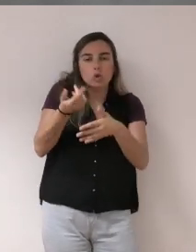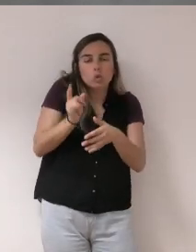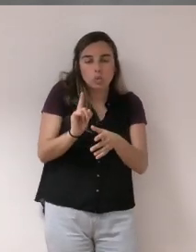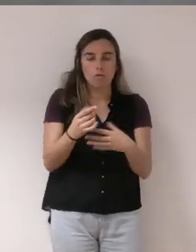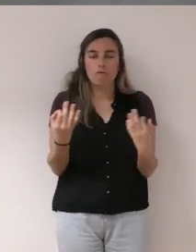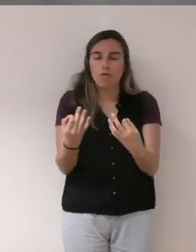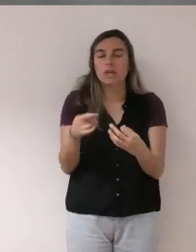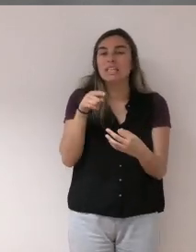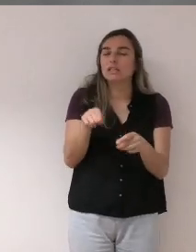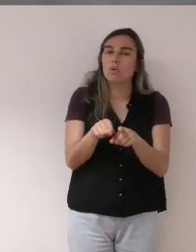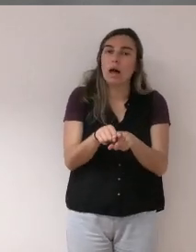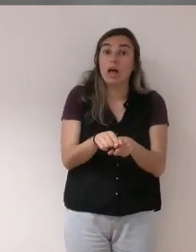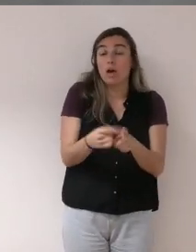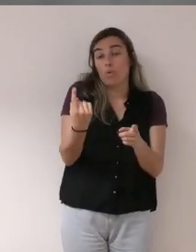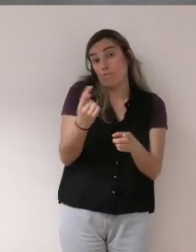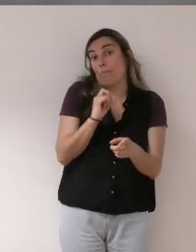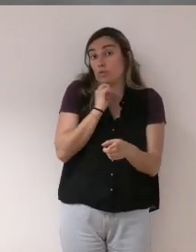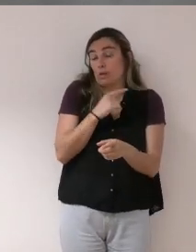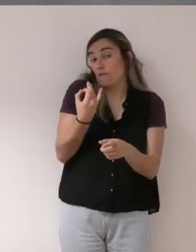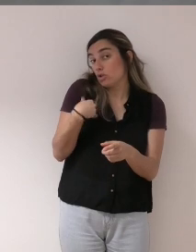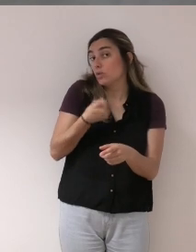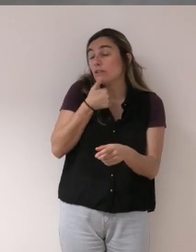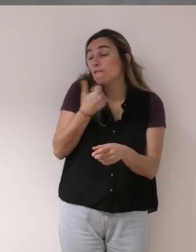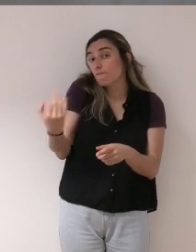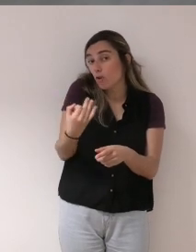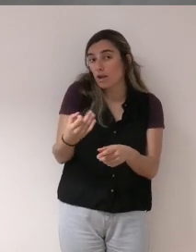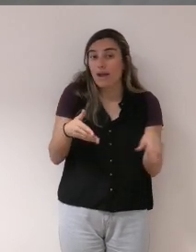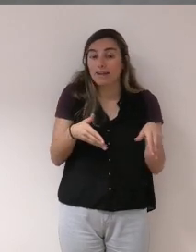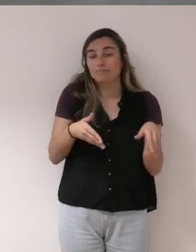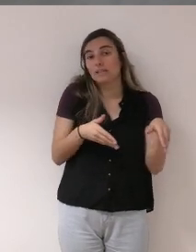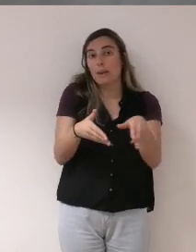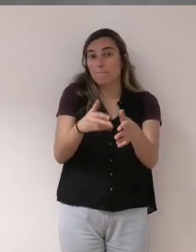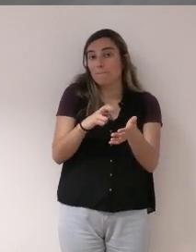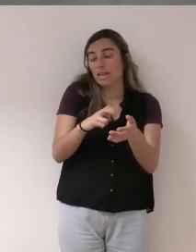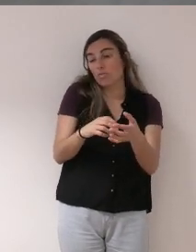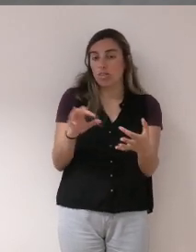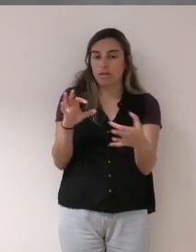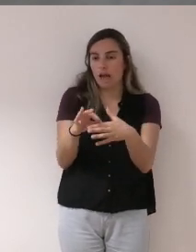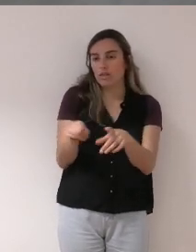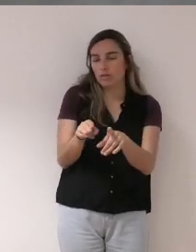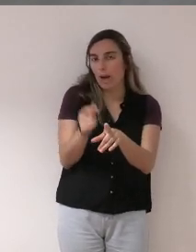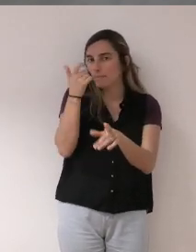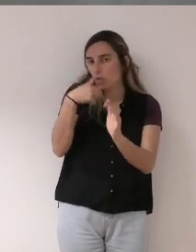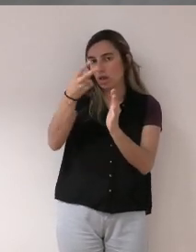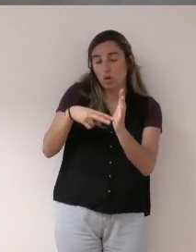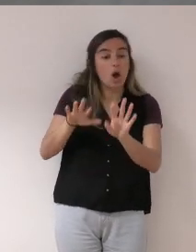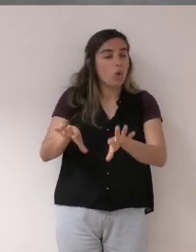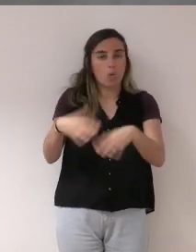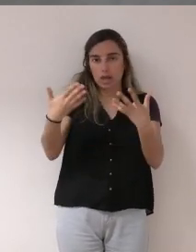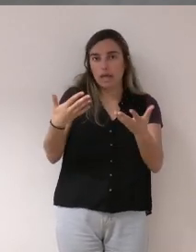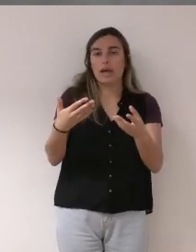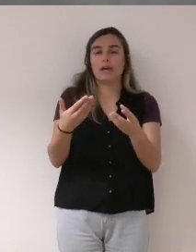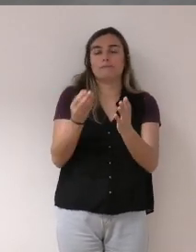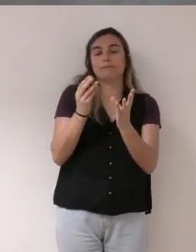maneira, trata-se de uma opção clara de caminhar na direção do leitor. Ou seja, assumir que qualquer exercício